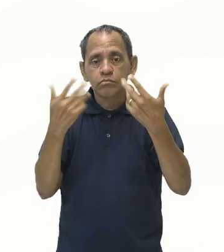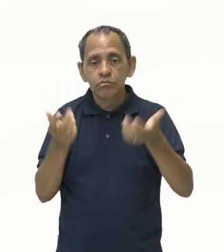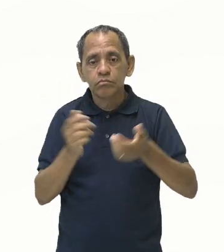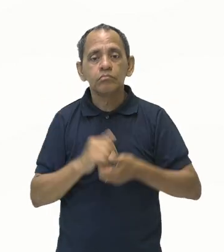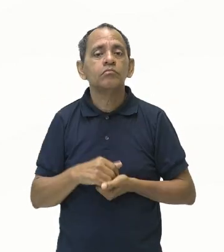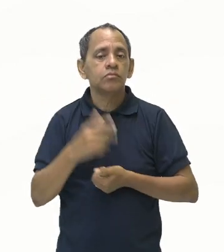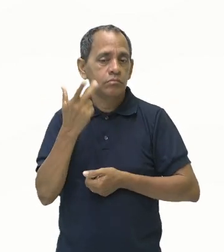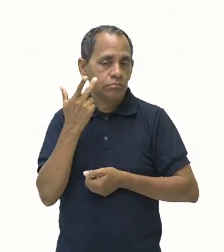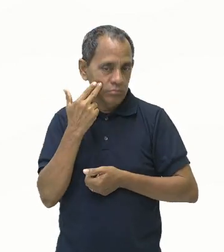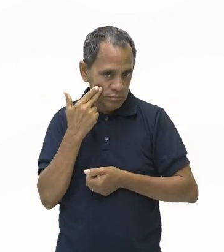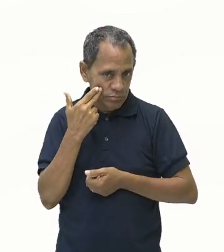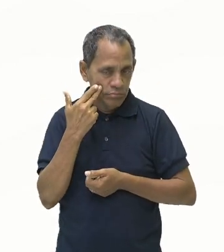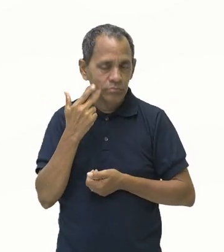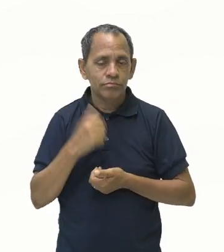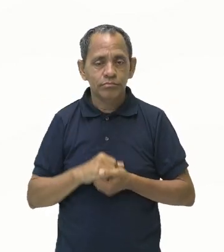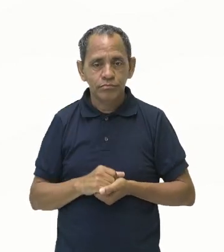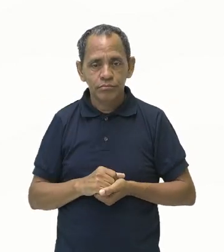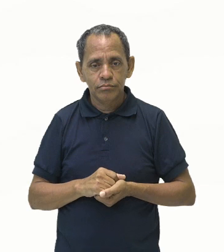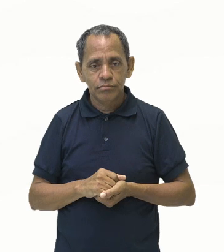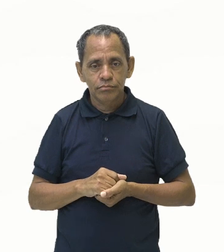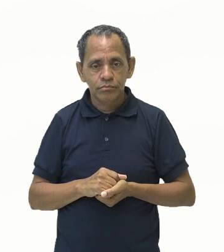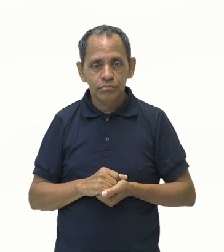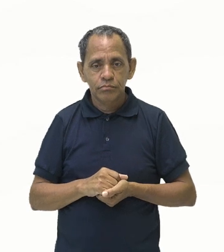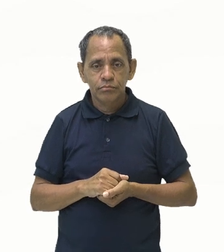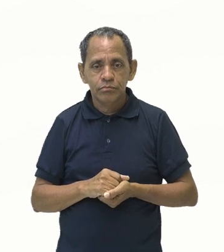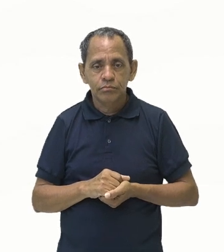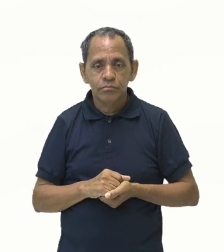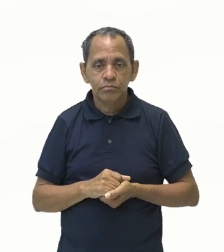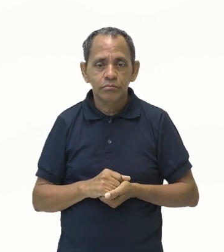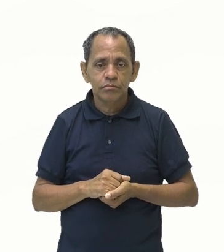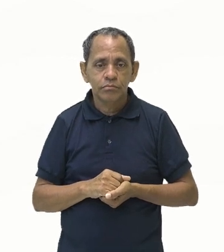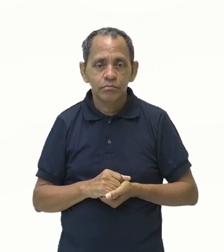é normal,